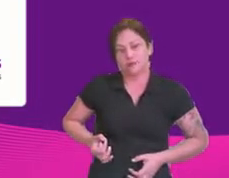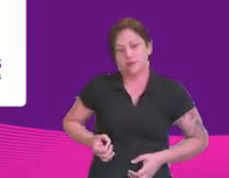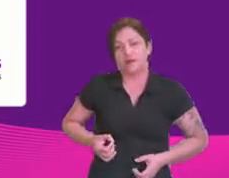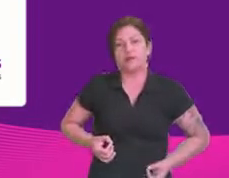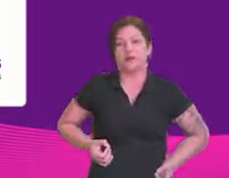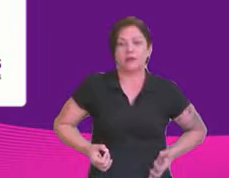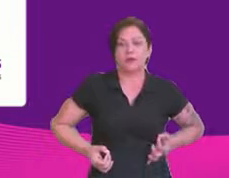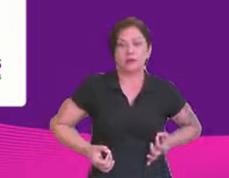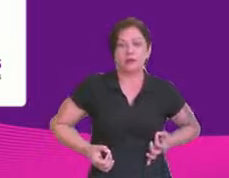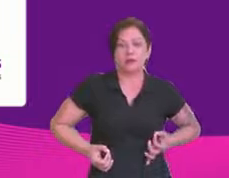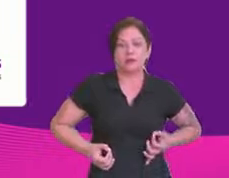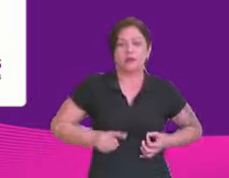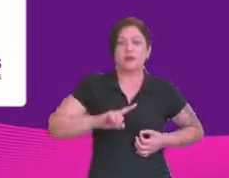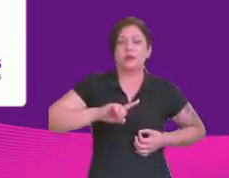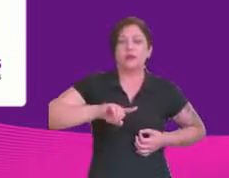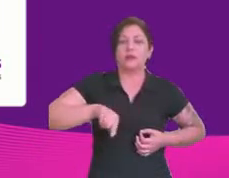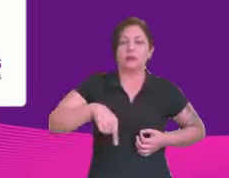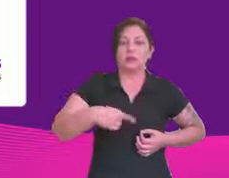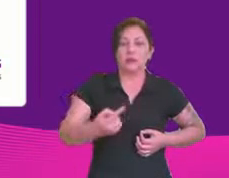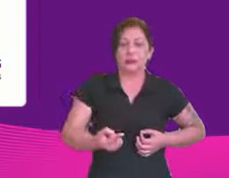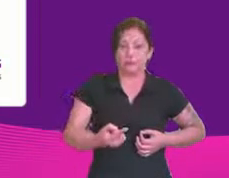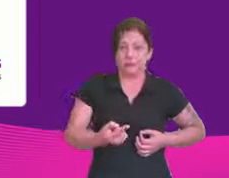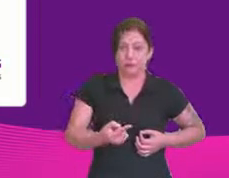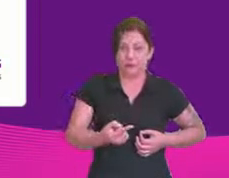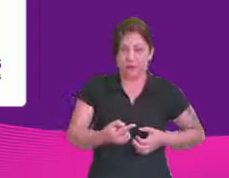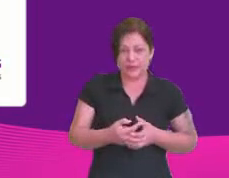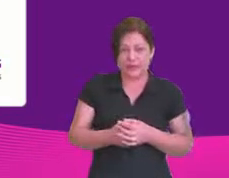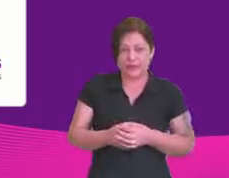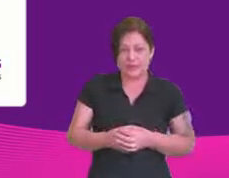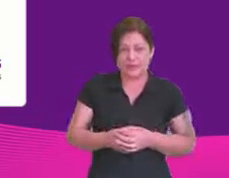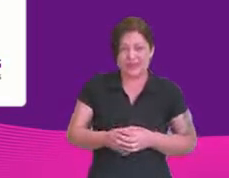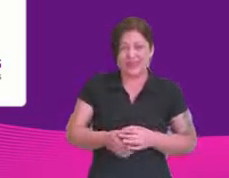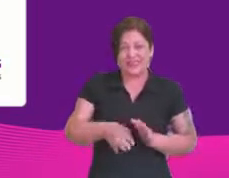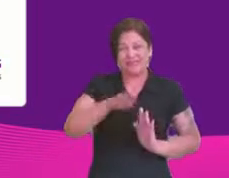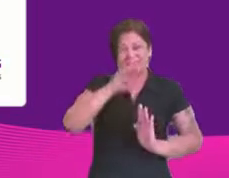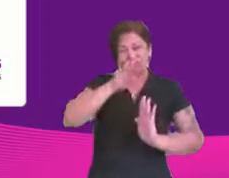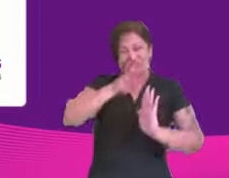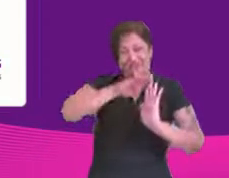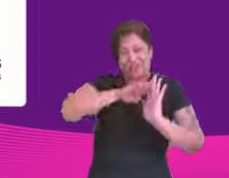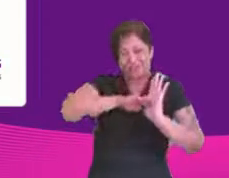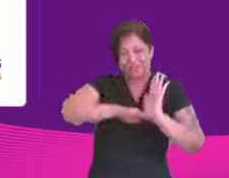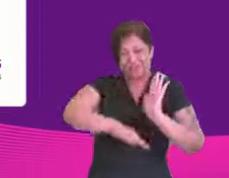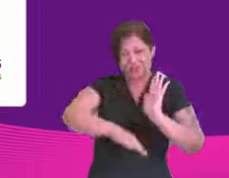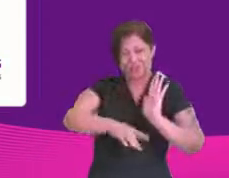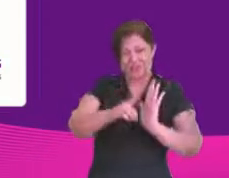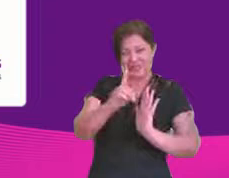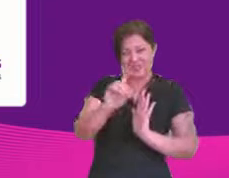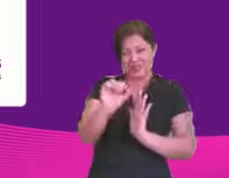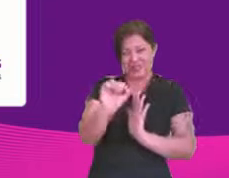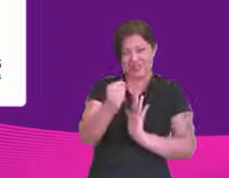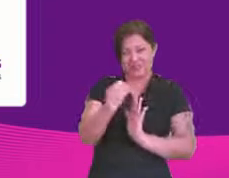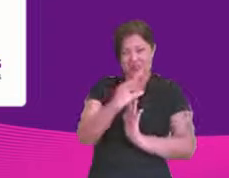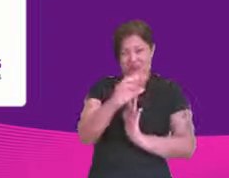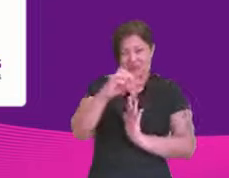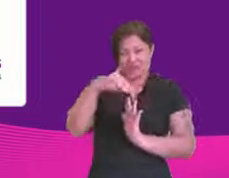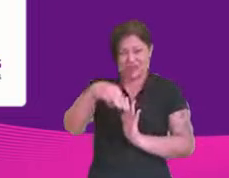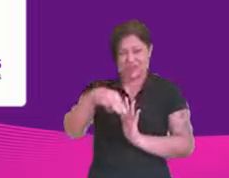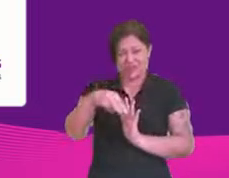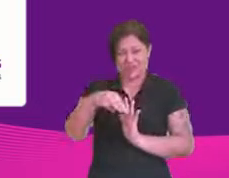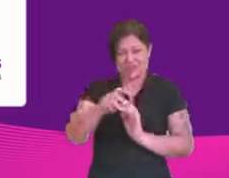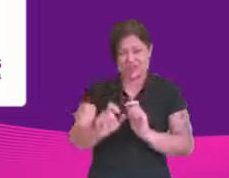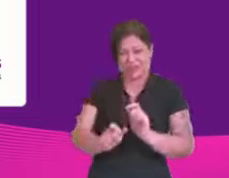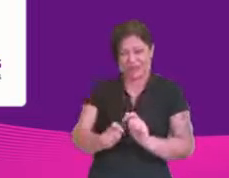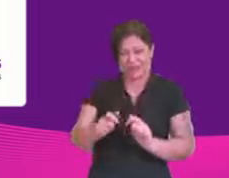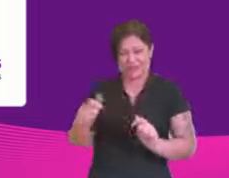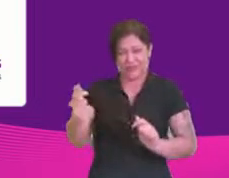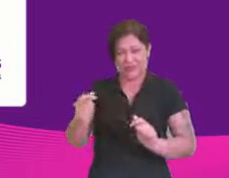veio uma neoplasia mucinosa de baixo grau, constituindo uma massa de 18 centímetros no maior eixo. O estudo